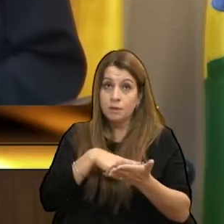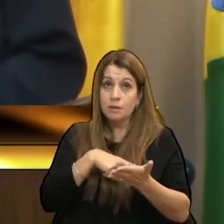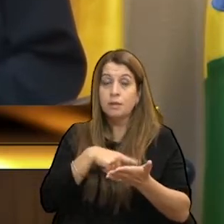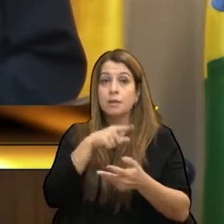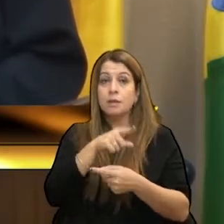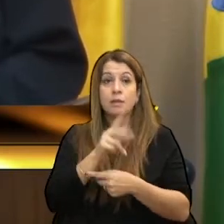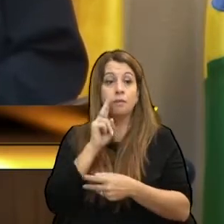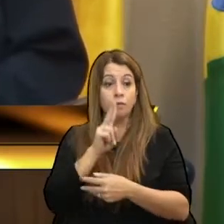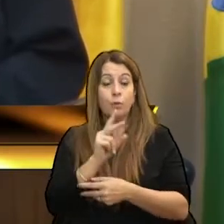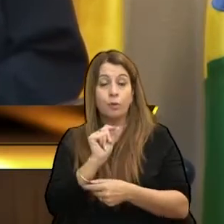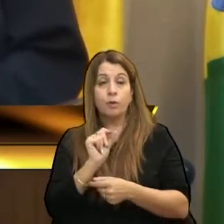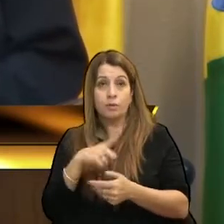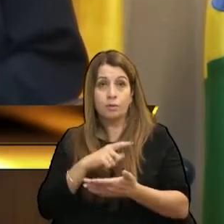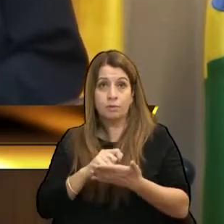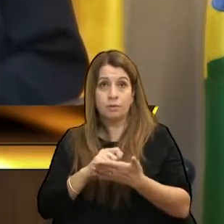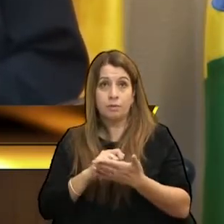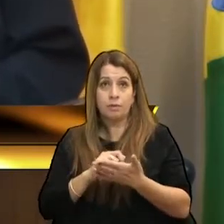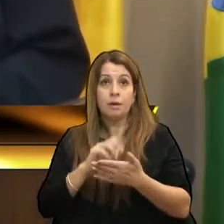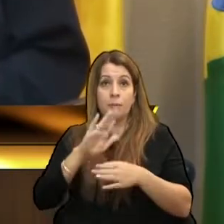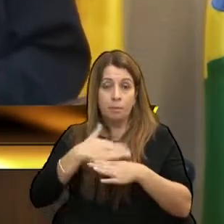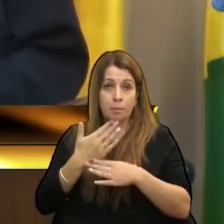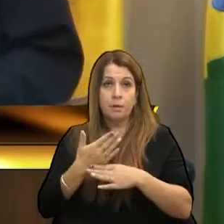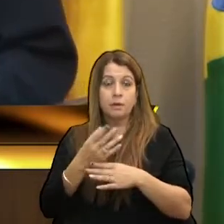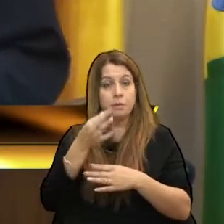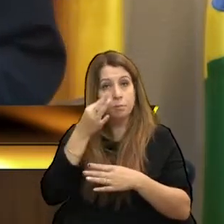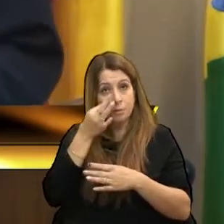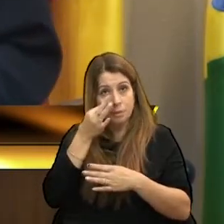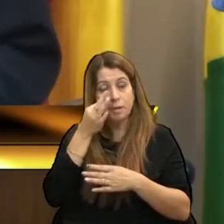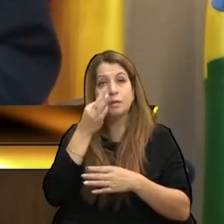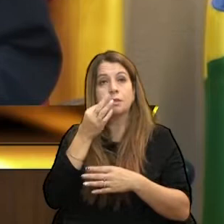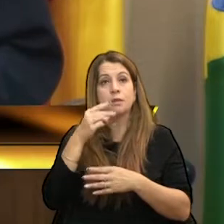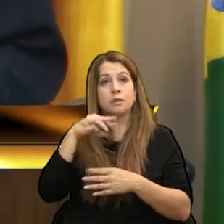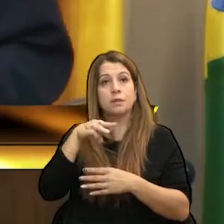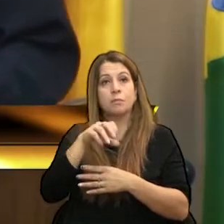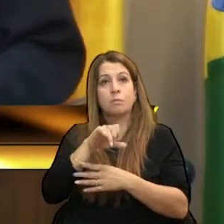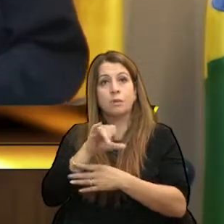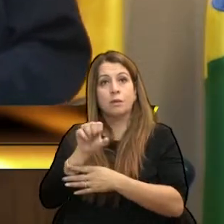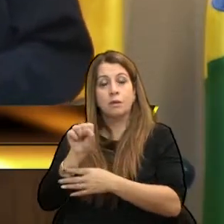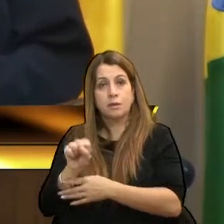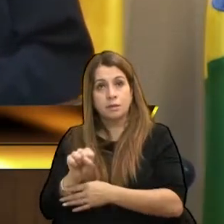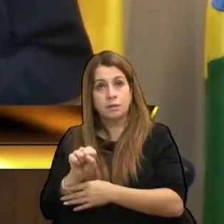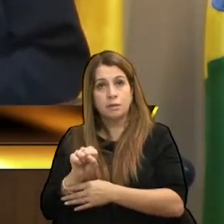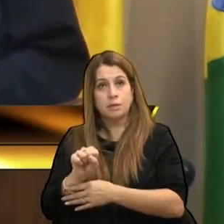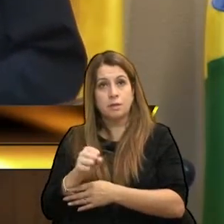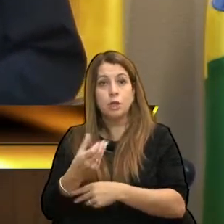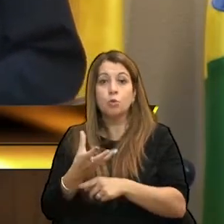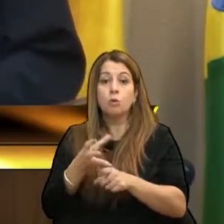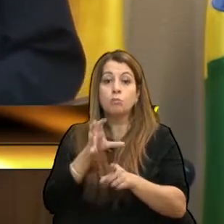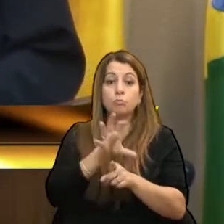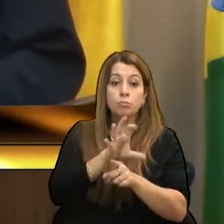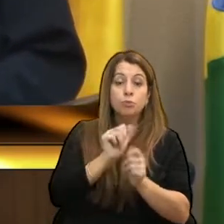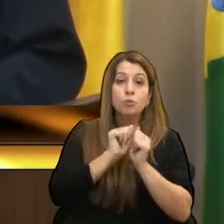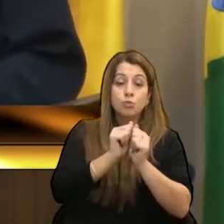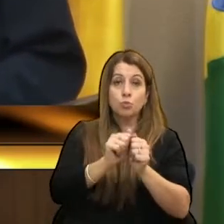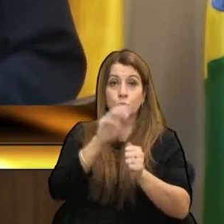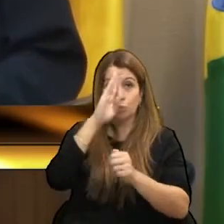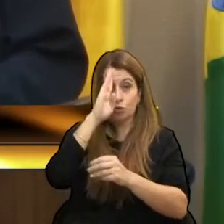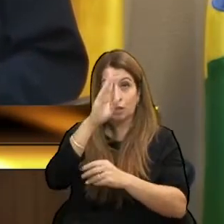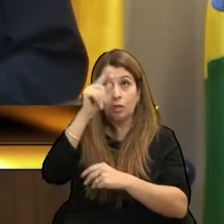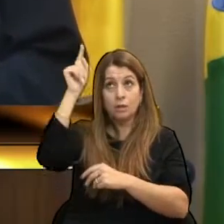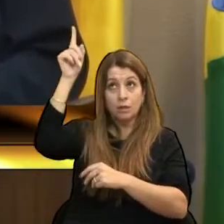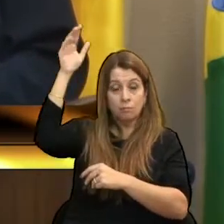considerar, sobretudo, a presença do Messias como uma intervenção direta do